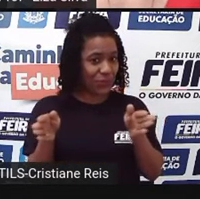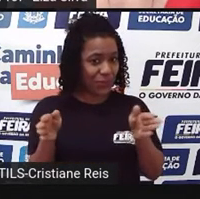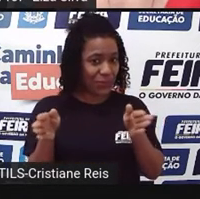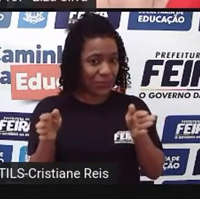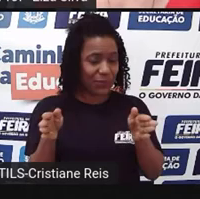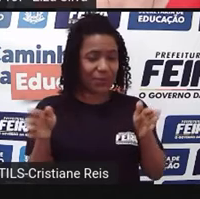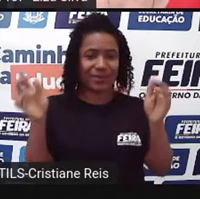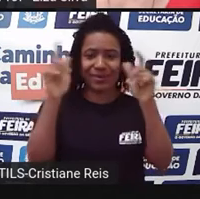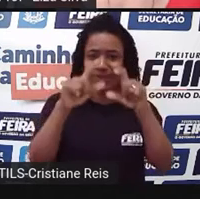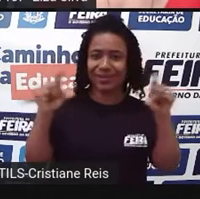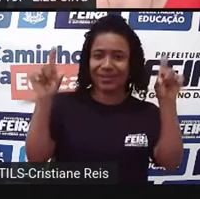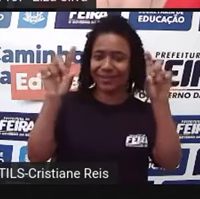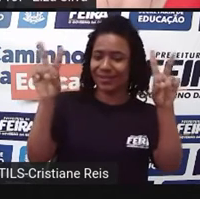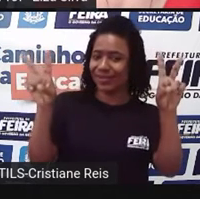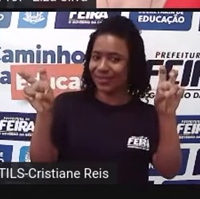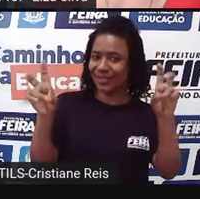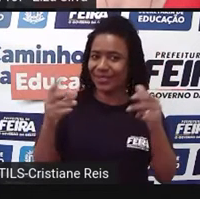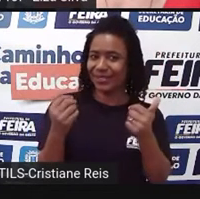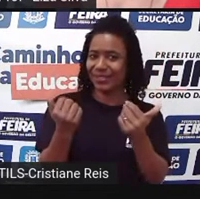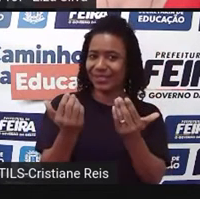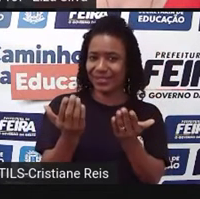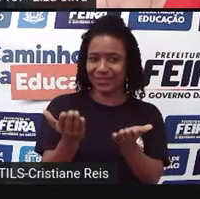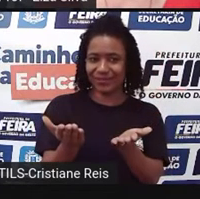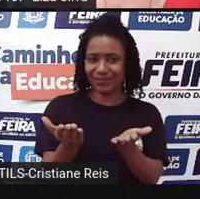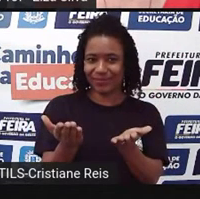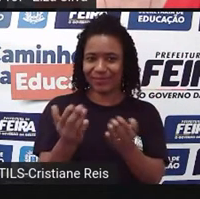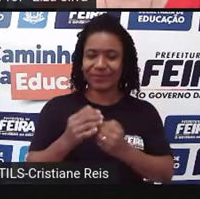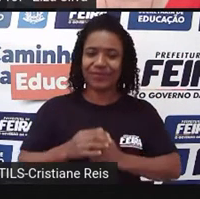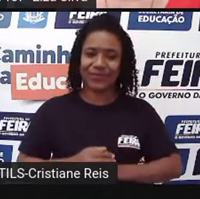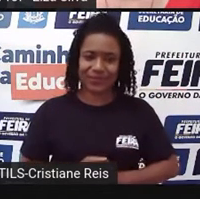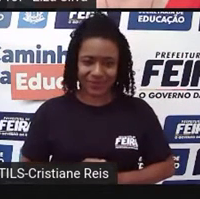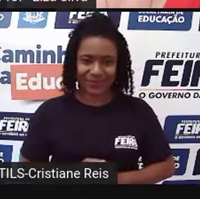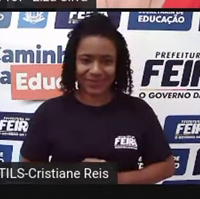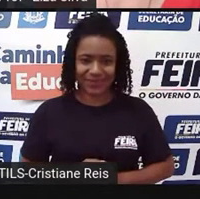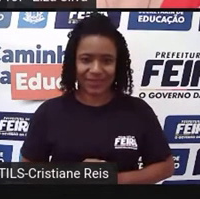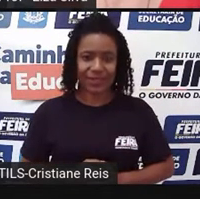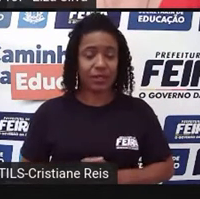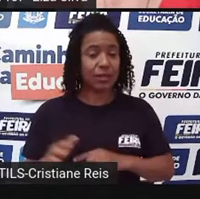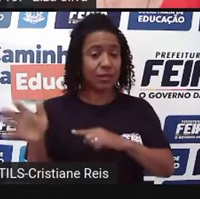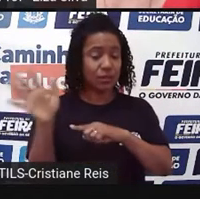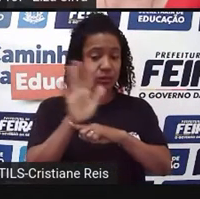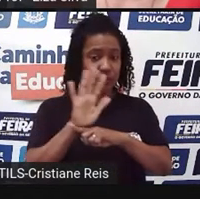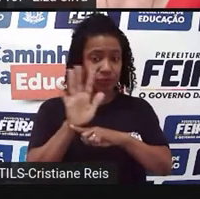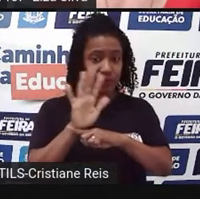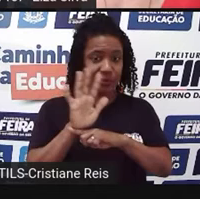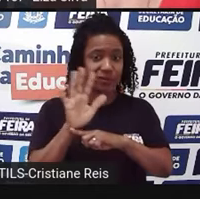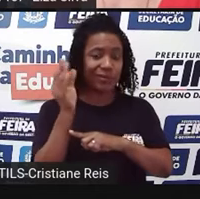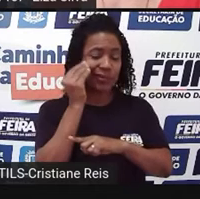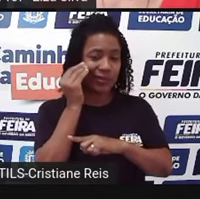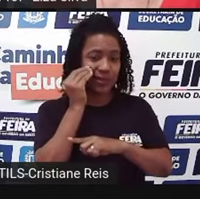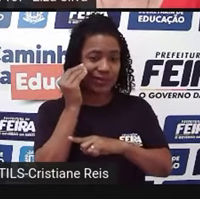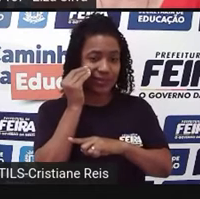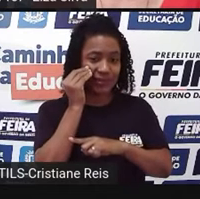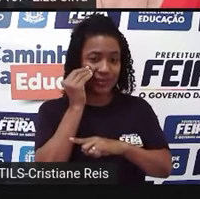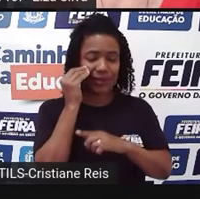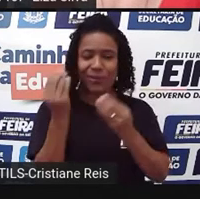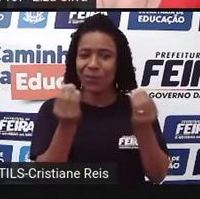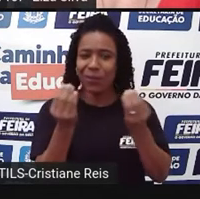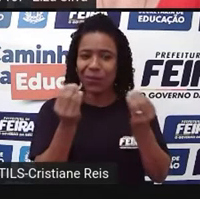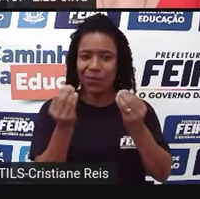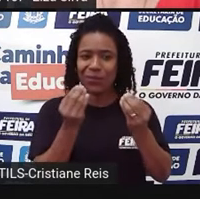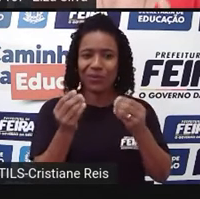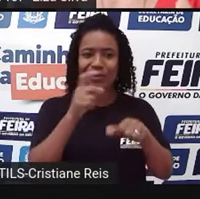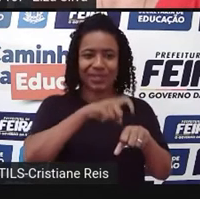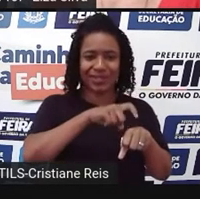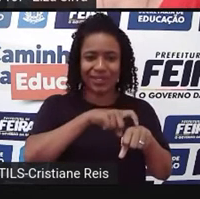é o hillman 19 time Line Animation então é uma animação da linha do tempo